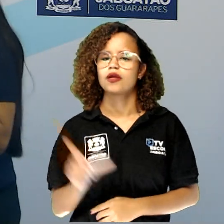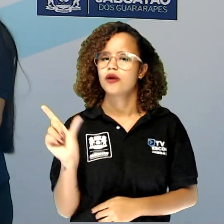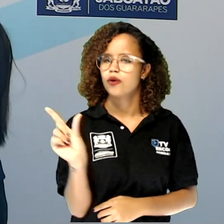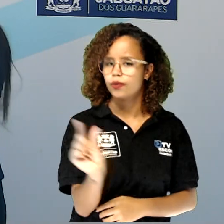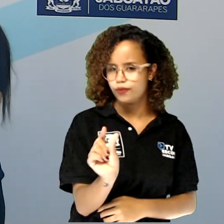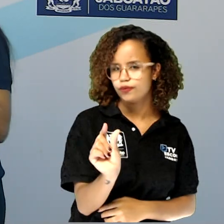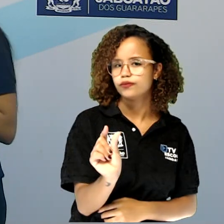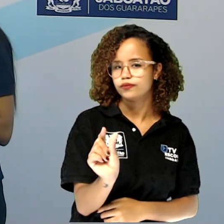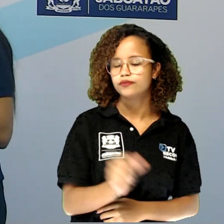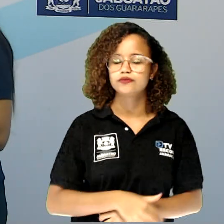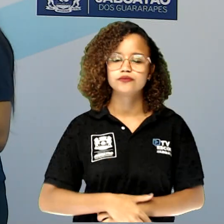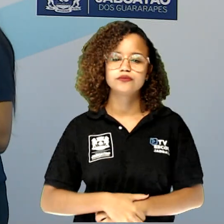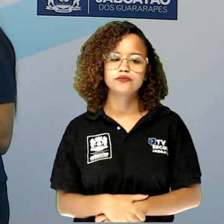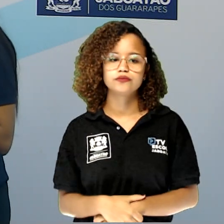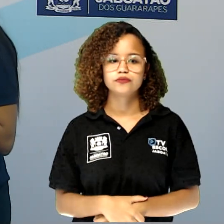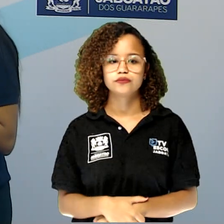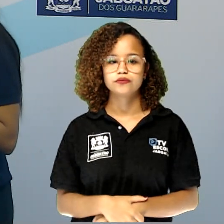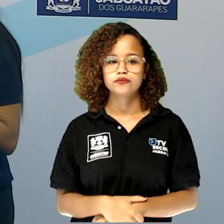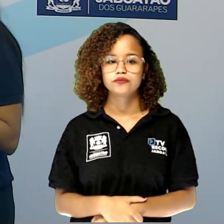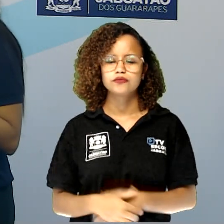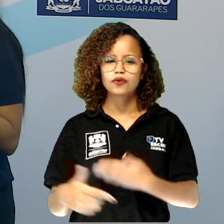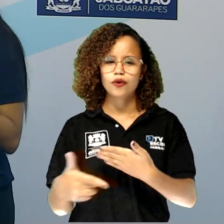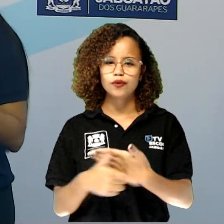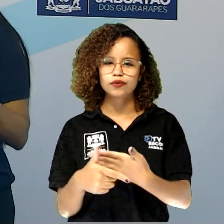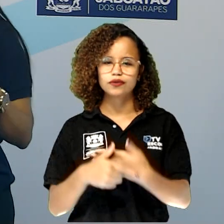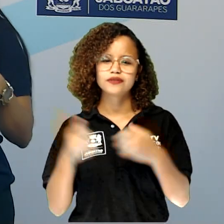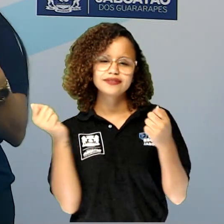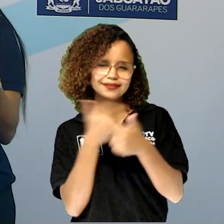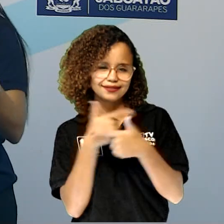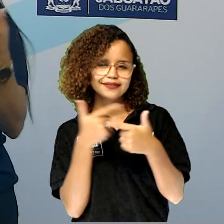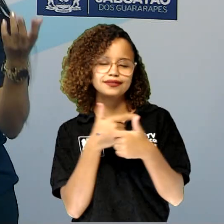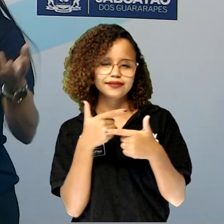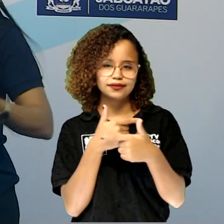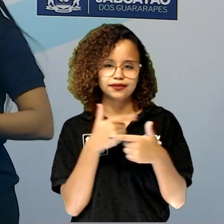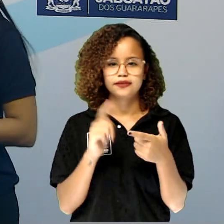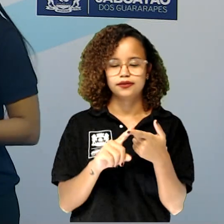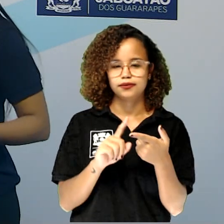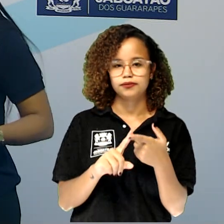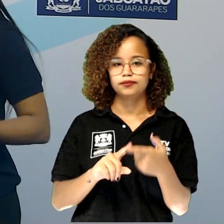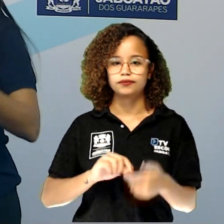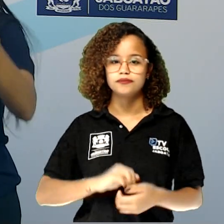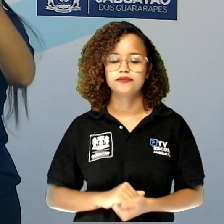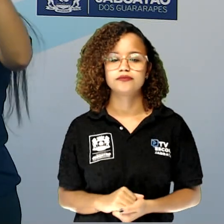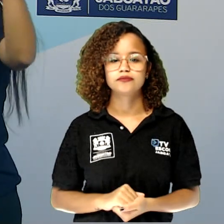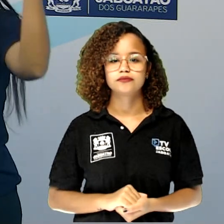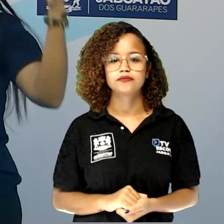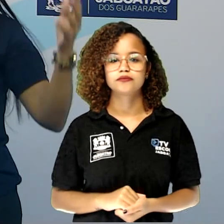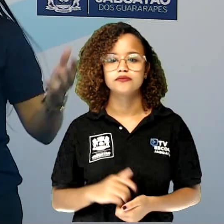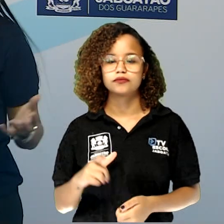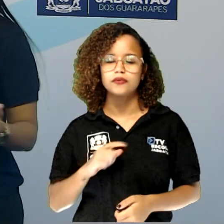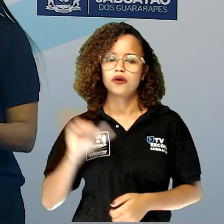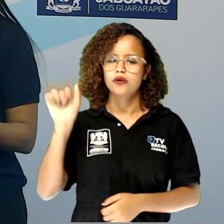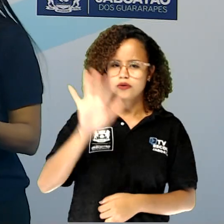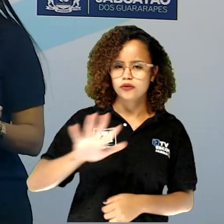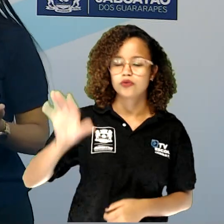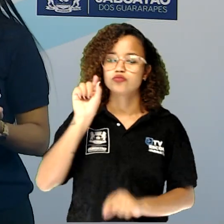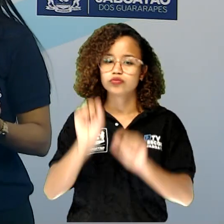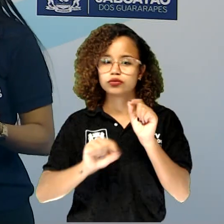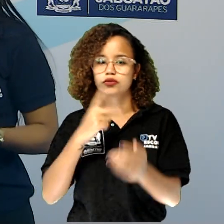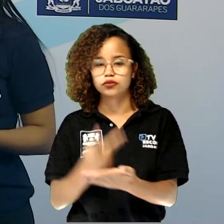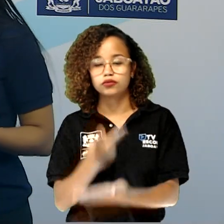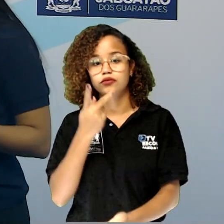Brevidade, é bem curta. Função lúdica, que é, no caso, traz, né, a imagem do que está acontecendo